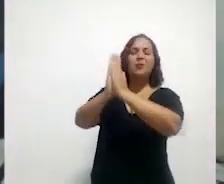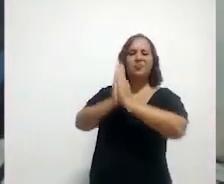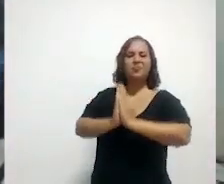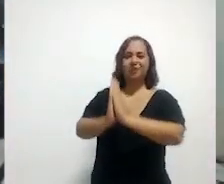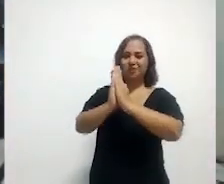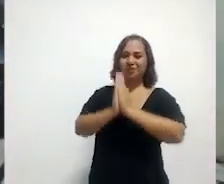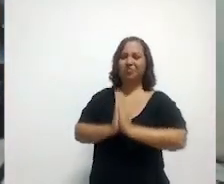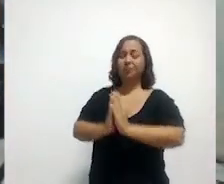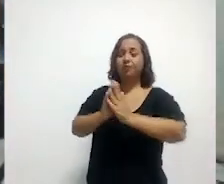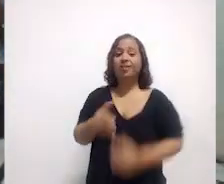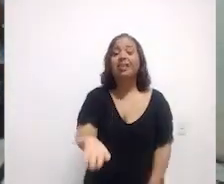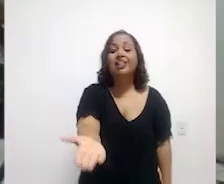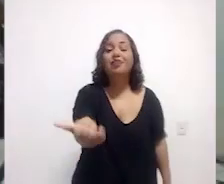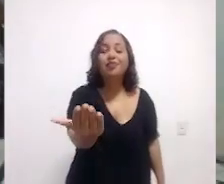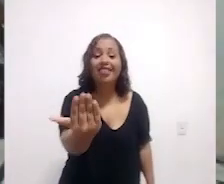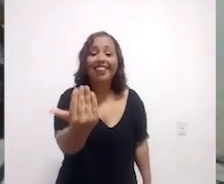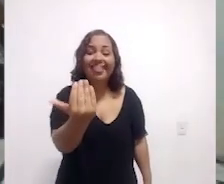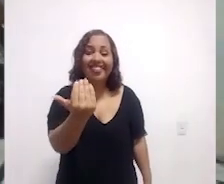adoração.